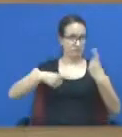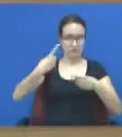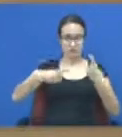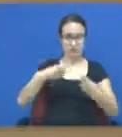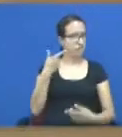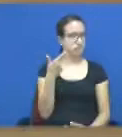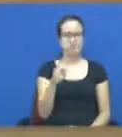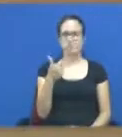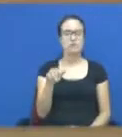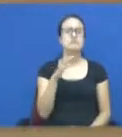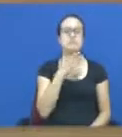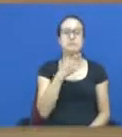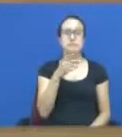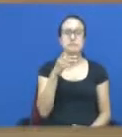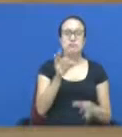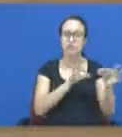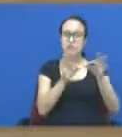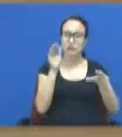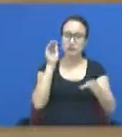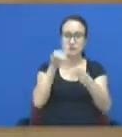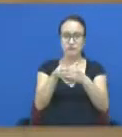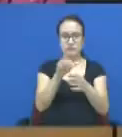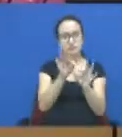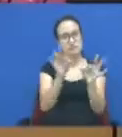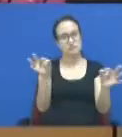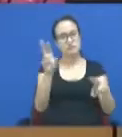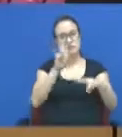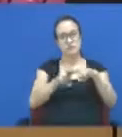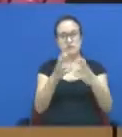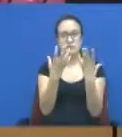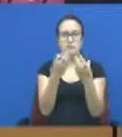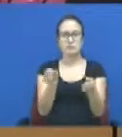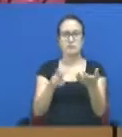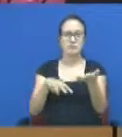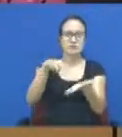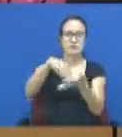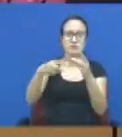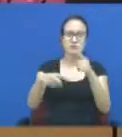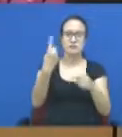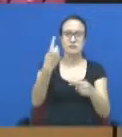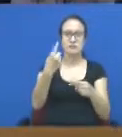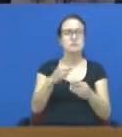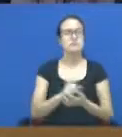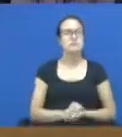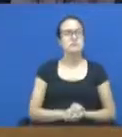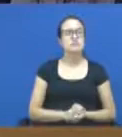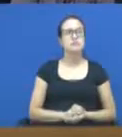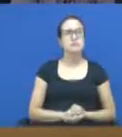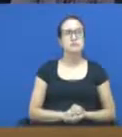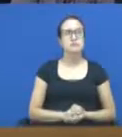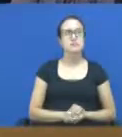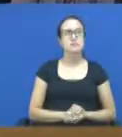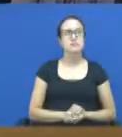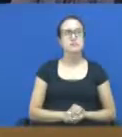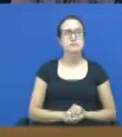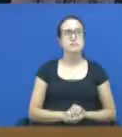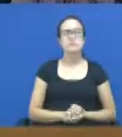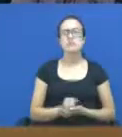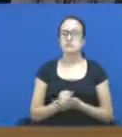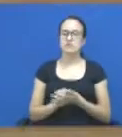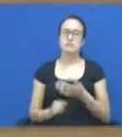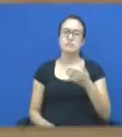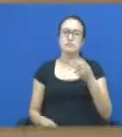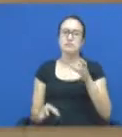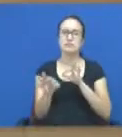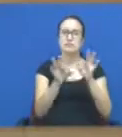havendo, o projeto vai à votação e a votação é simbólica. Os sentados aprovam, os de pé rejeitam. O